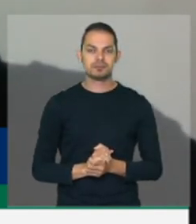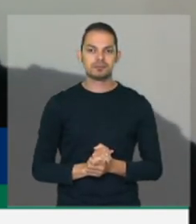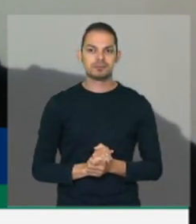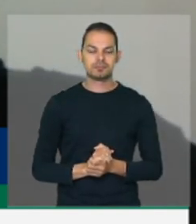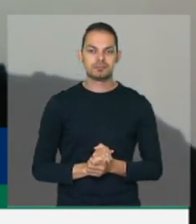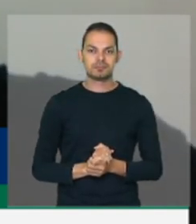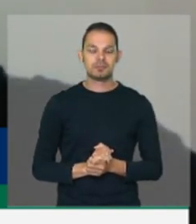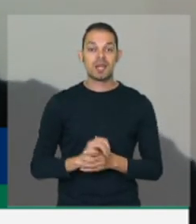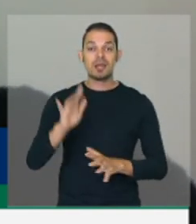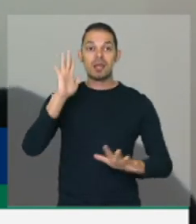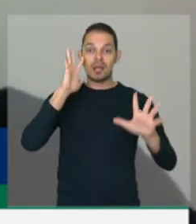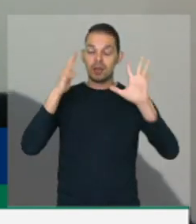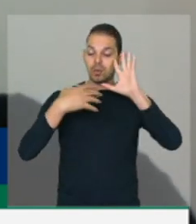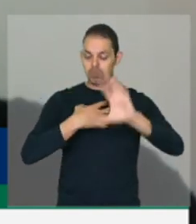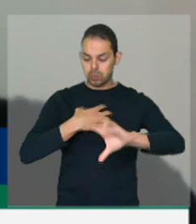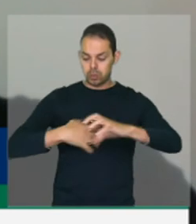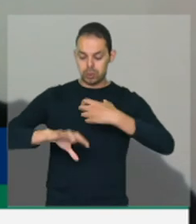Se imagine no meu lugar,